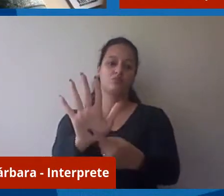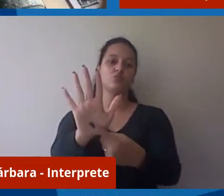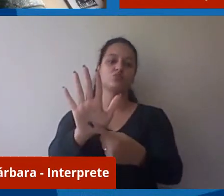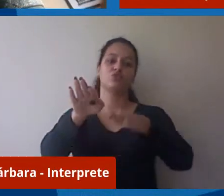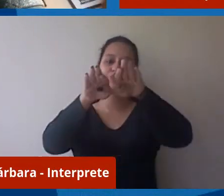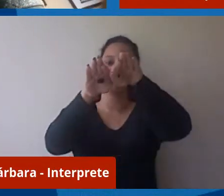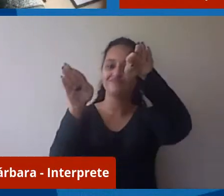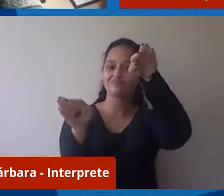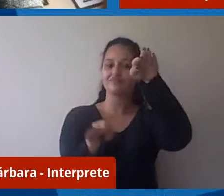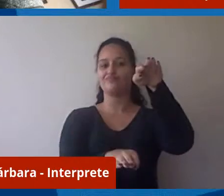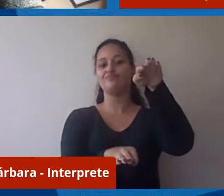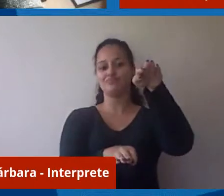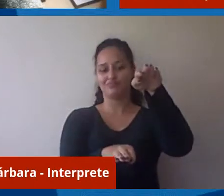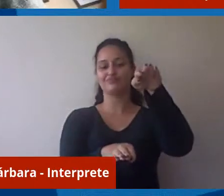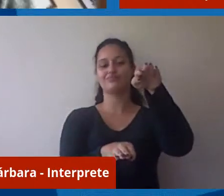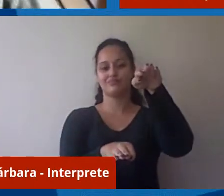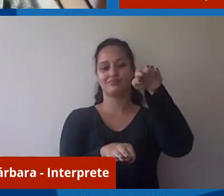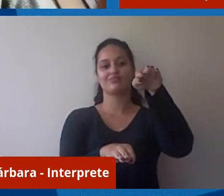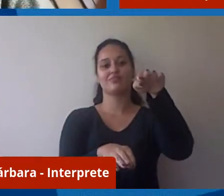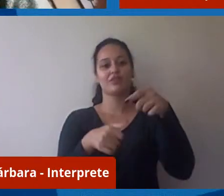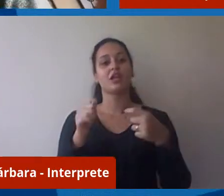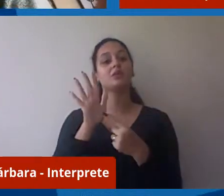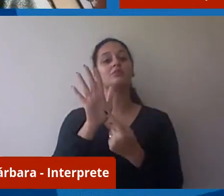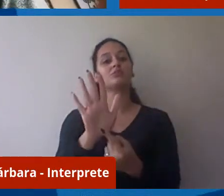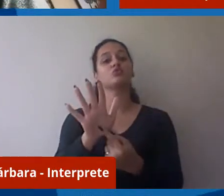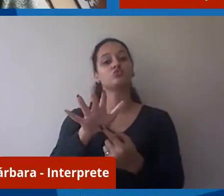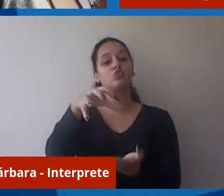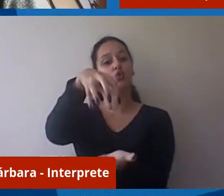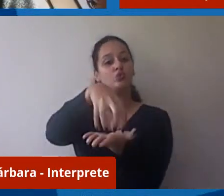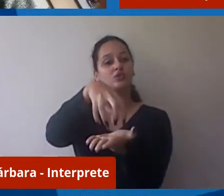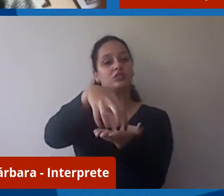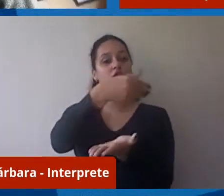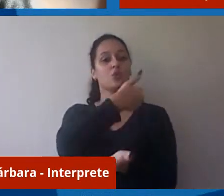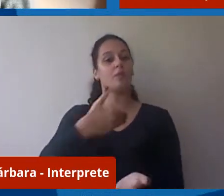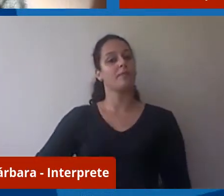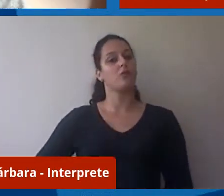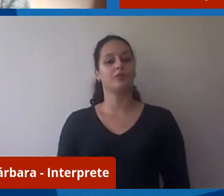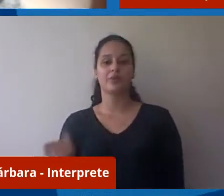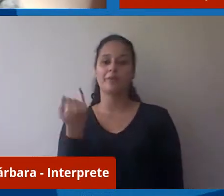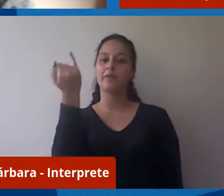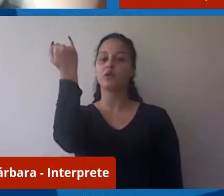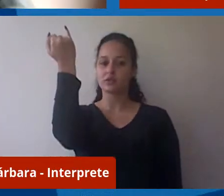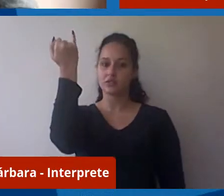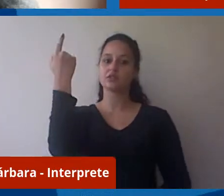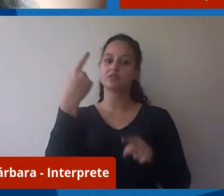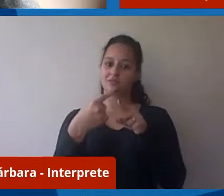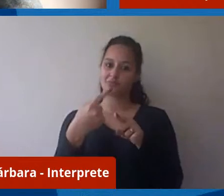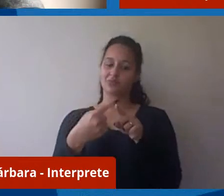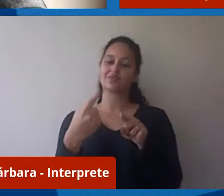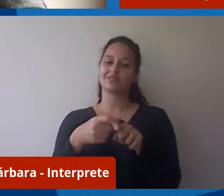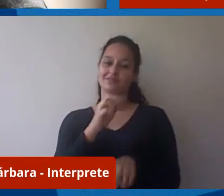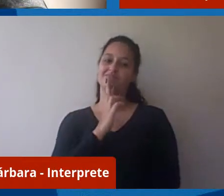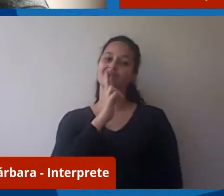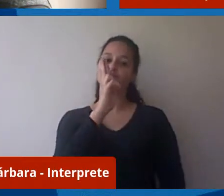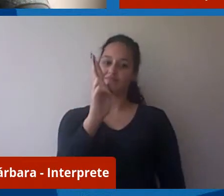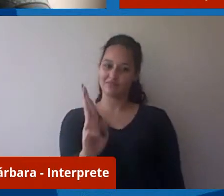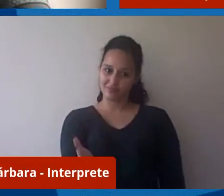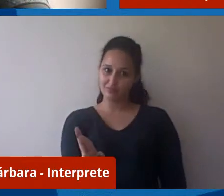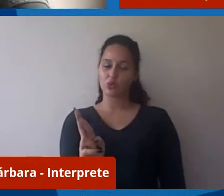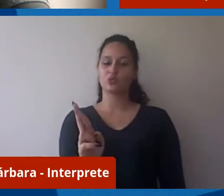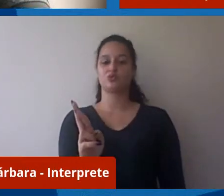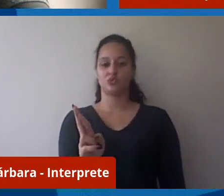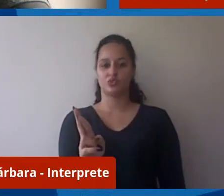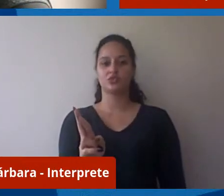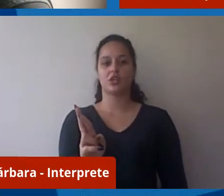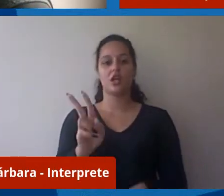mostrou a importância do setor público, né? Porque é ele que está dando conta das respostas, tanto da resposta